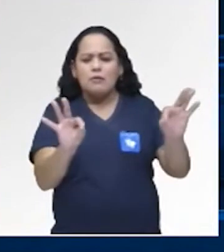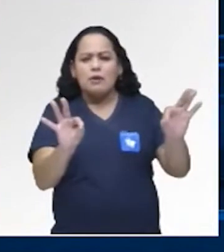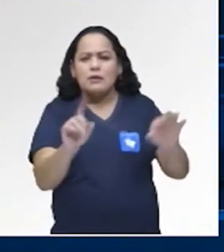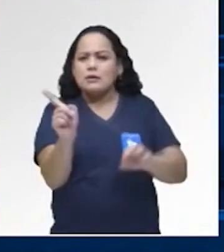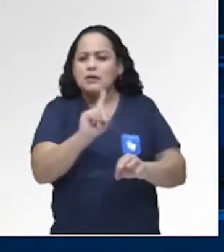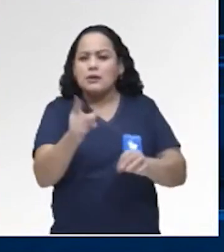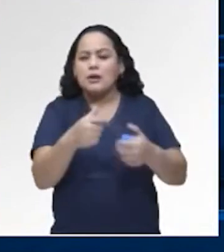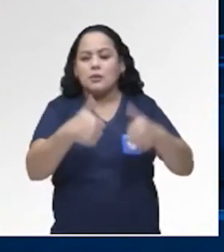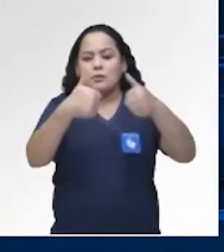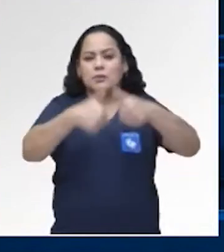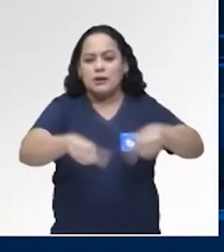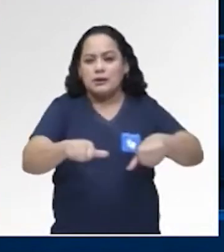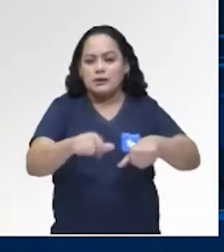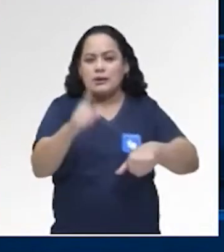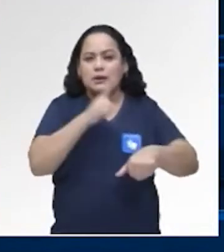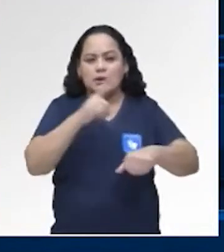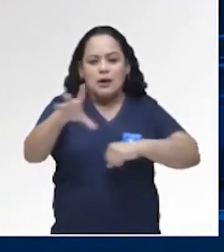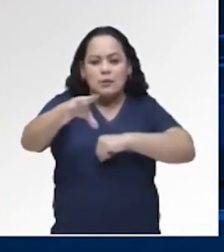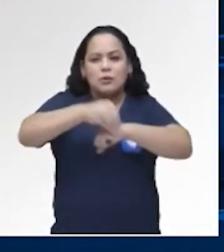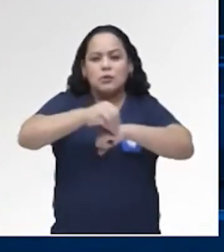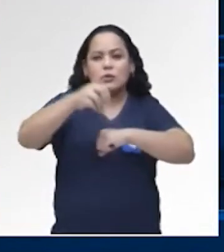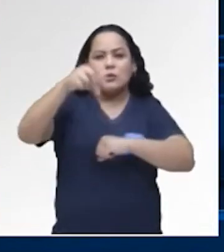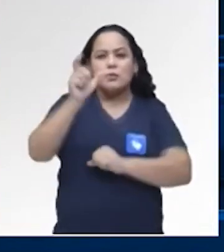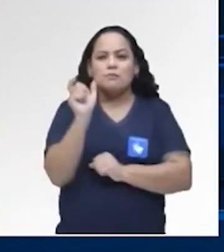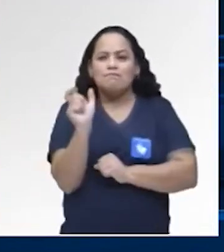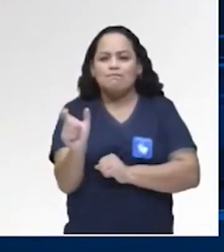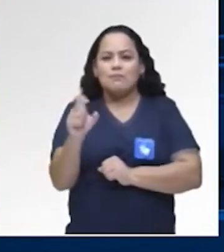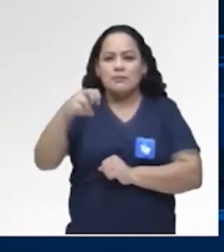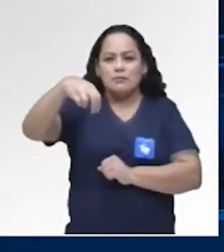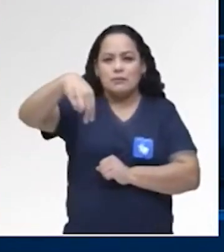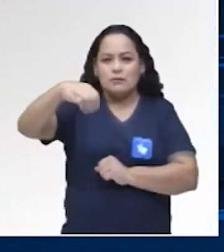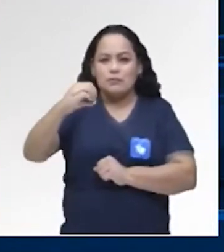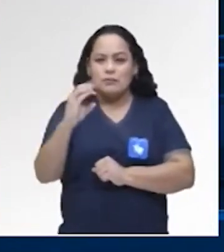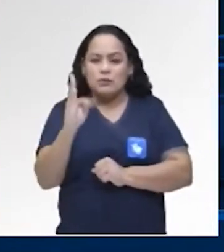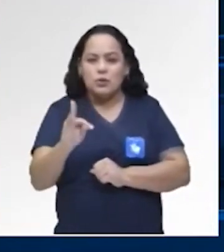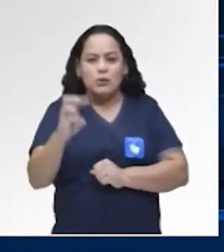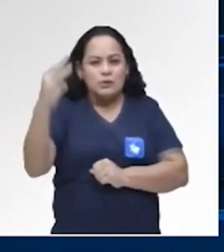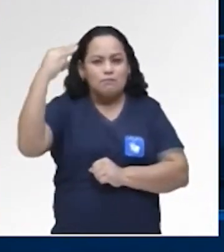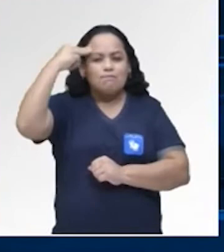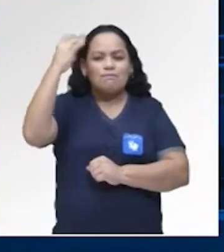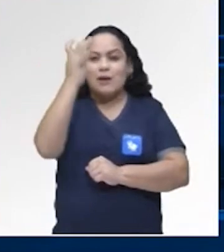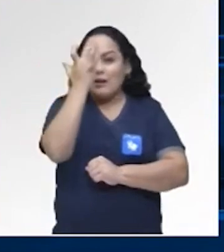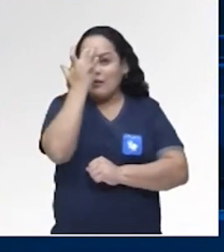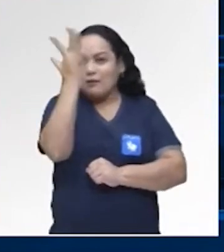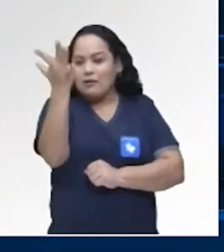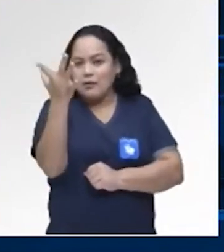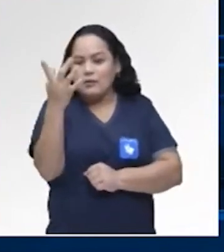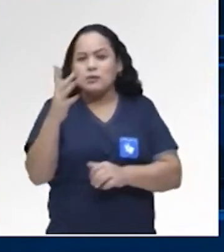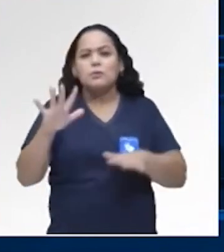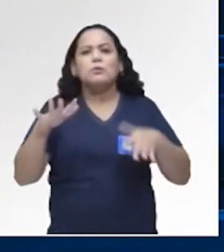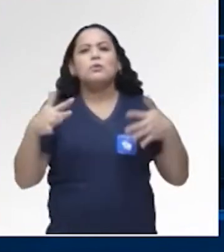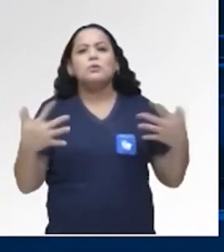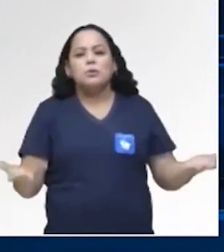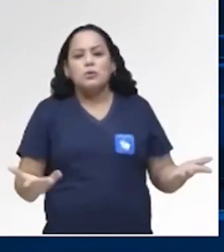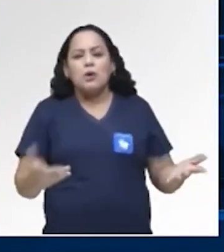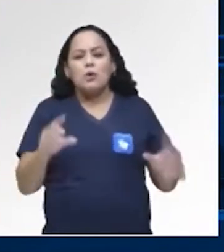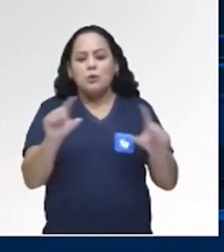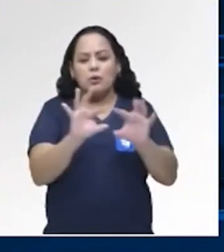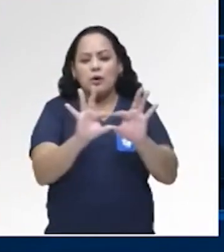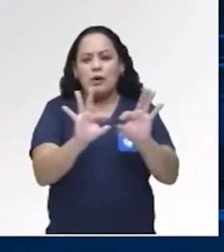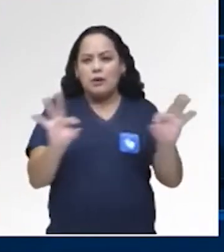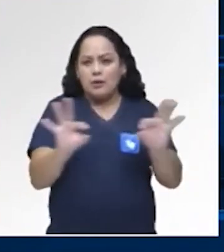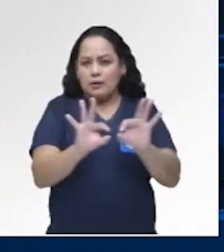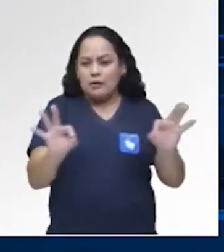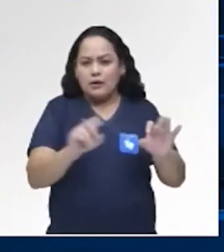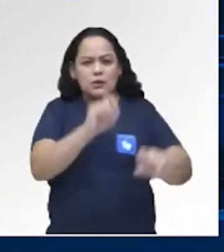basicamente a presença do not, tá? Então é fácil memorizar qual é a frase, então,